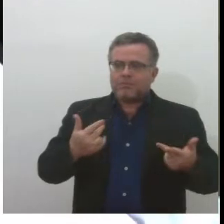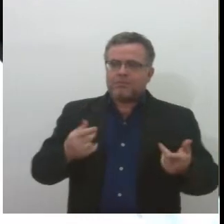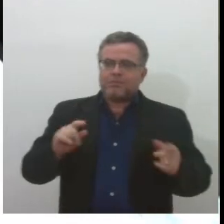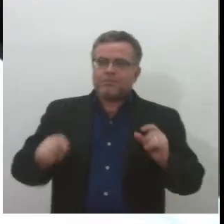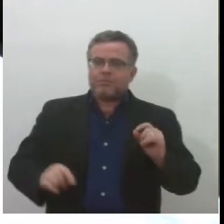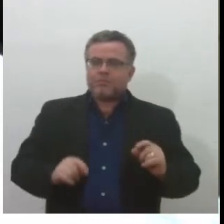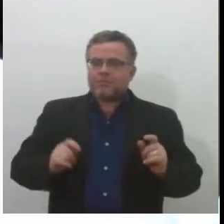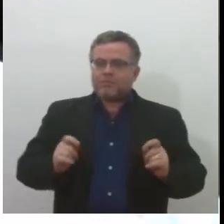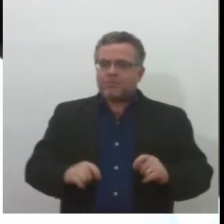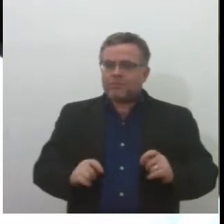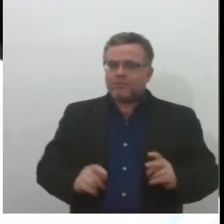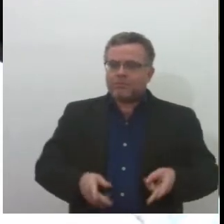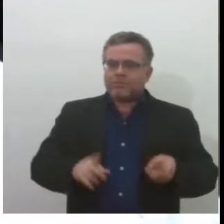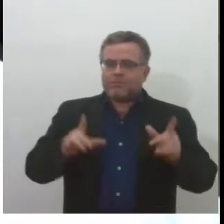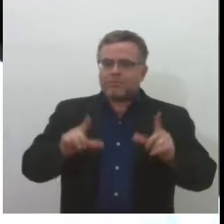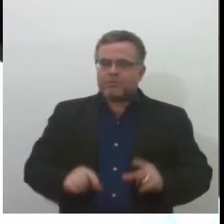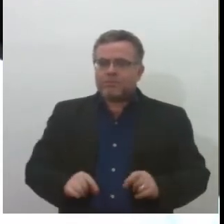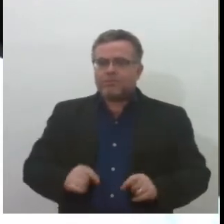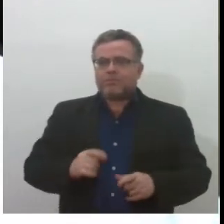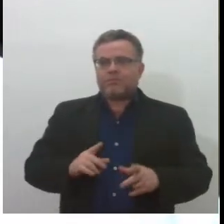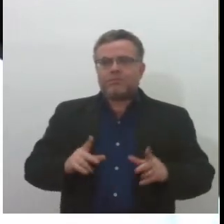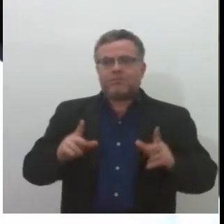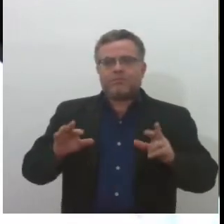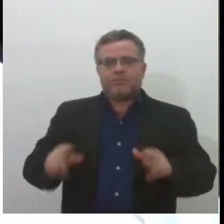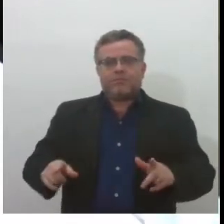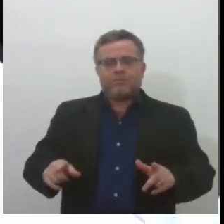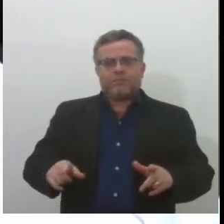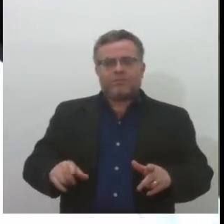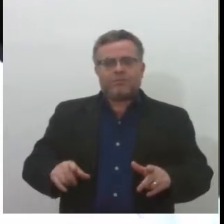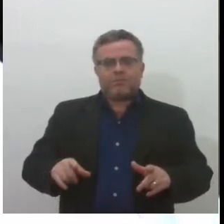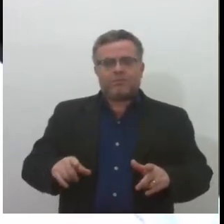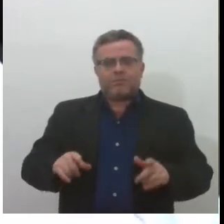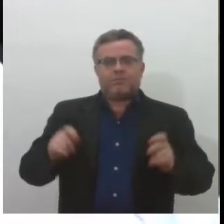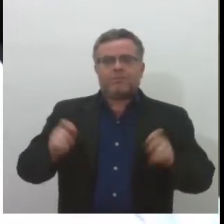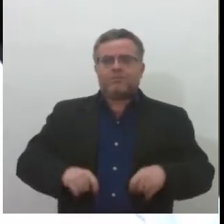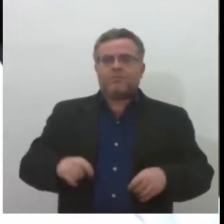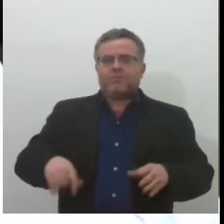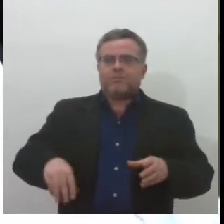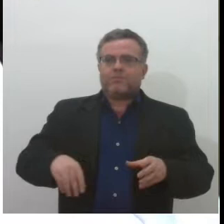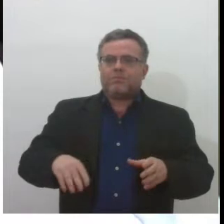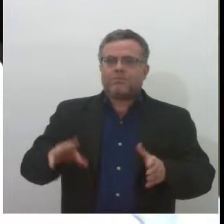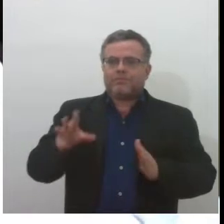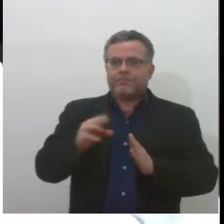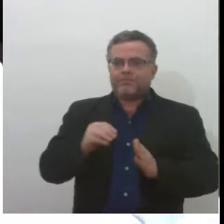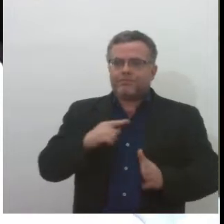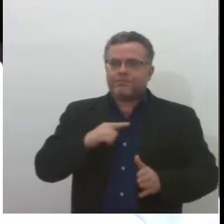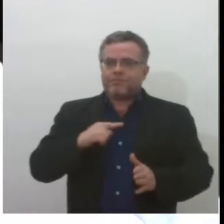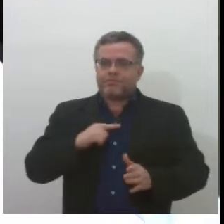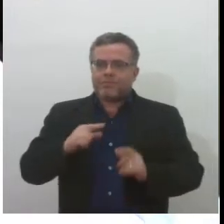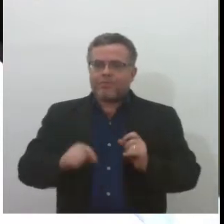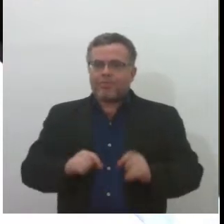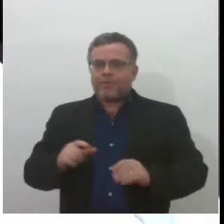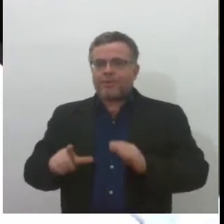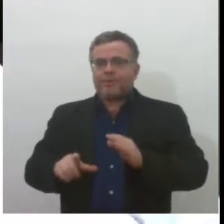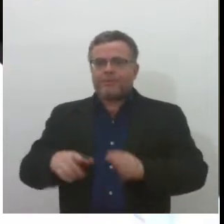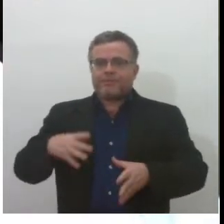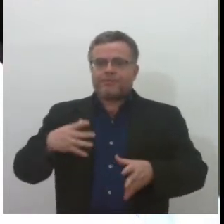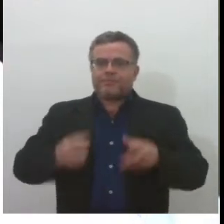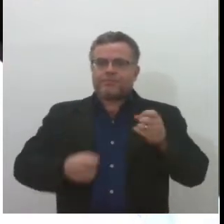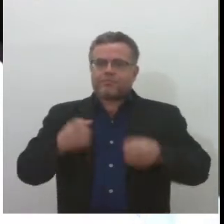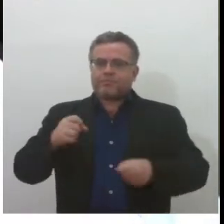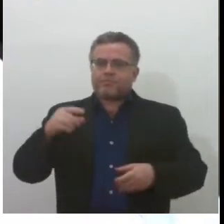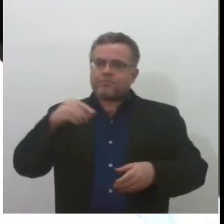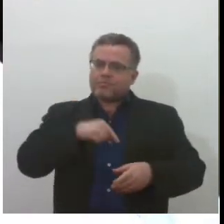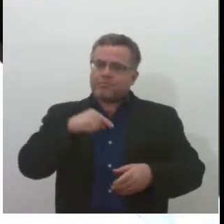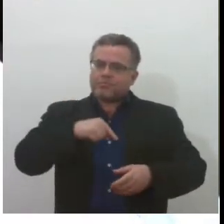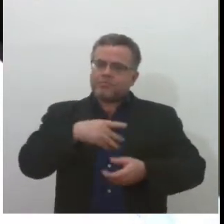em menor quantidade mais de igual importância que estão contidos no leite materno e que vão fazer com que a criança